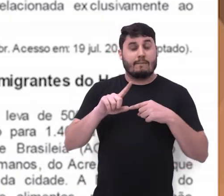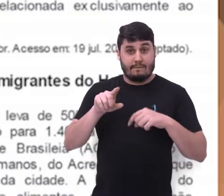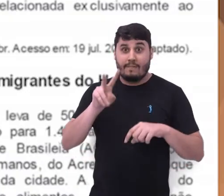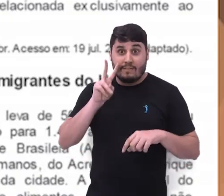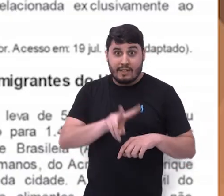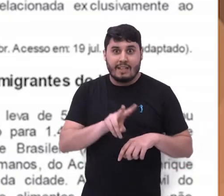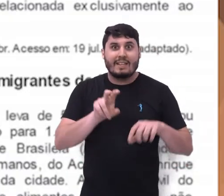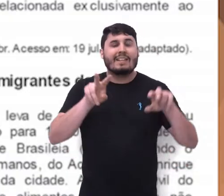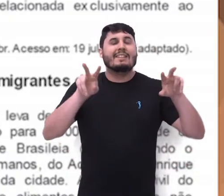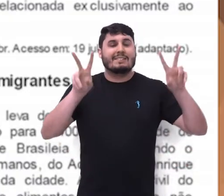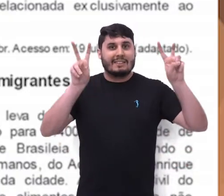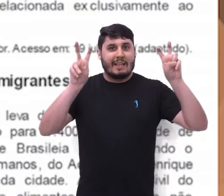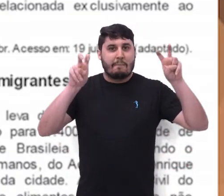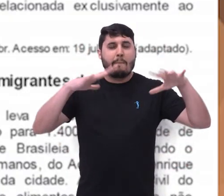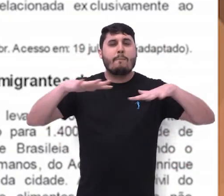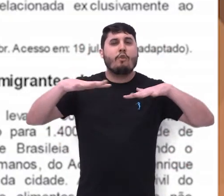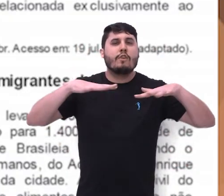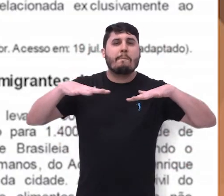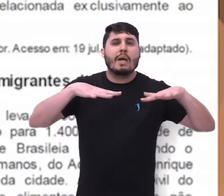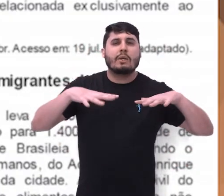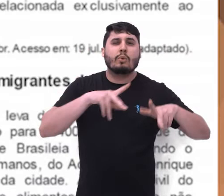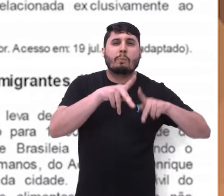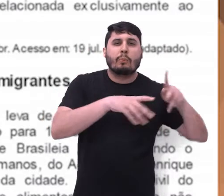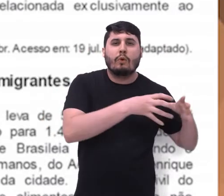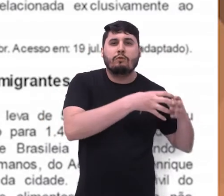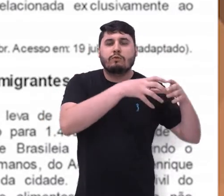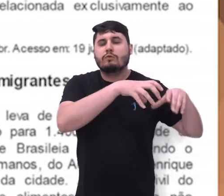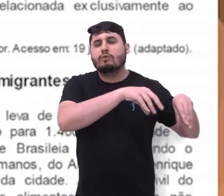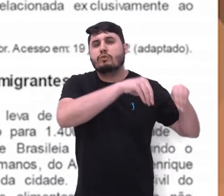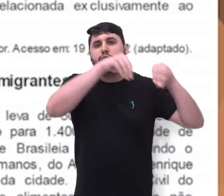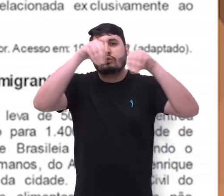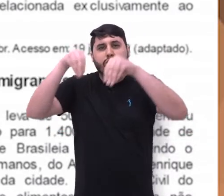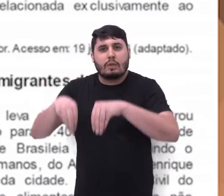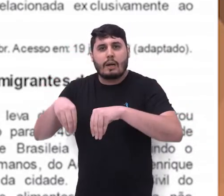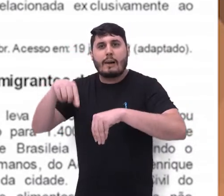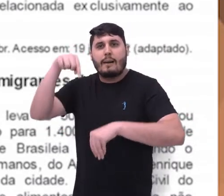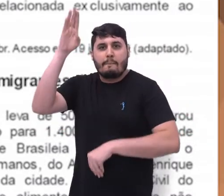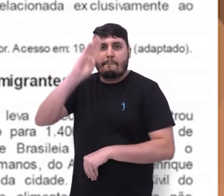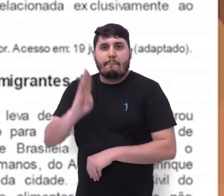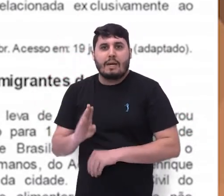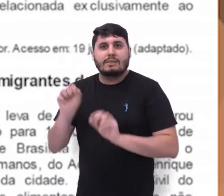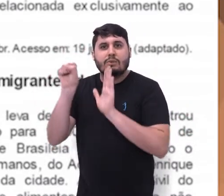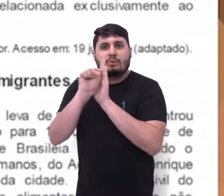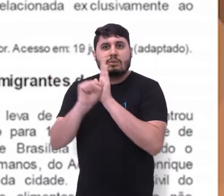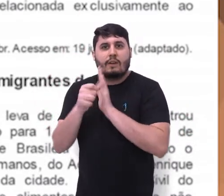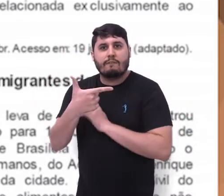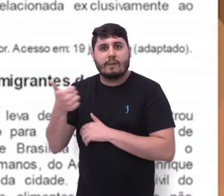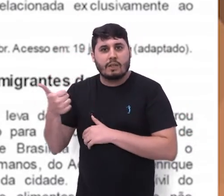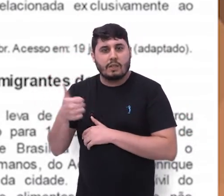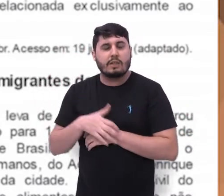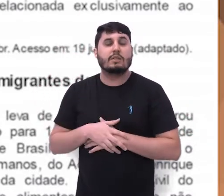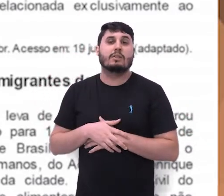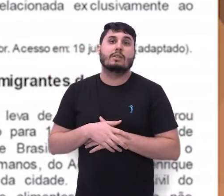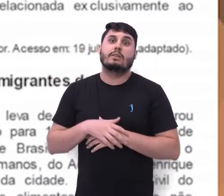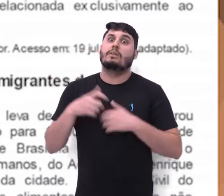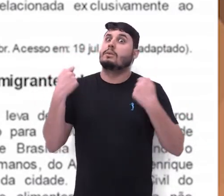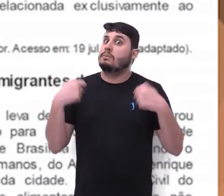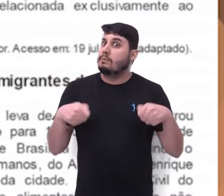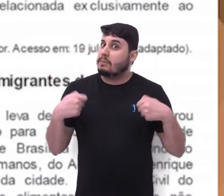Movimento imigratório para o Brasil no século XXI. Apresentando proposta